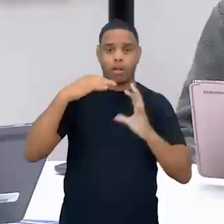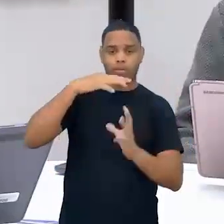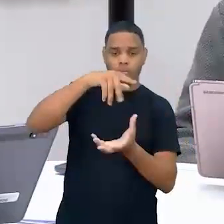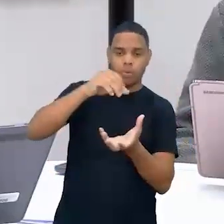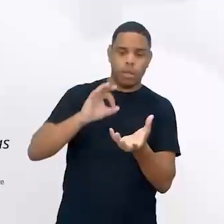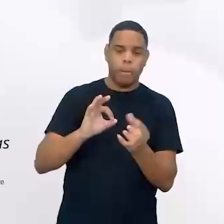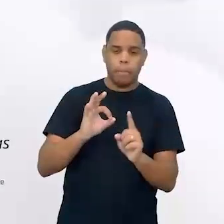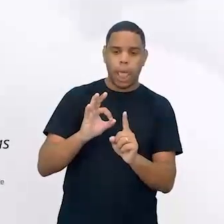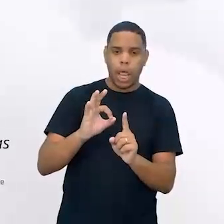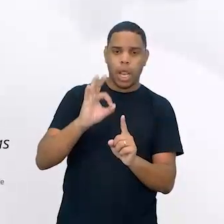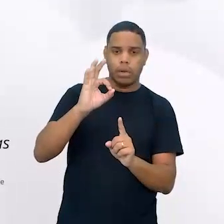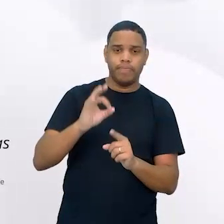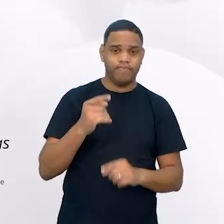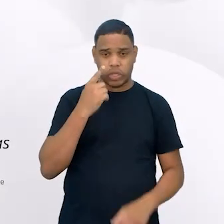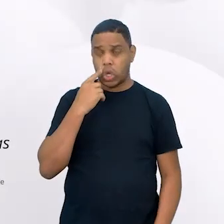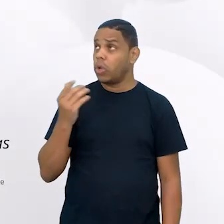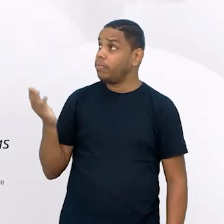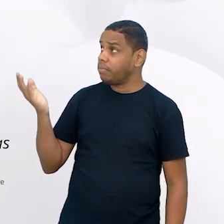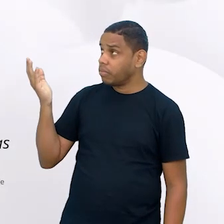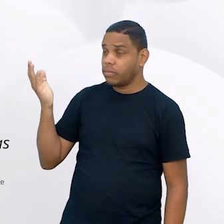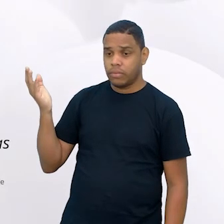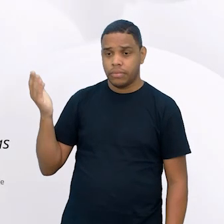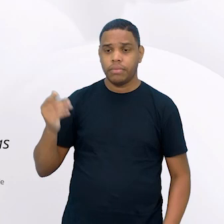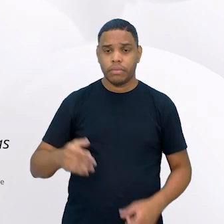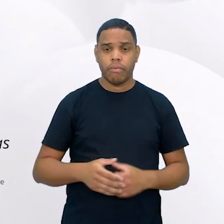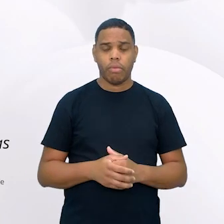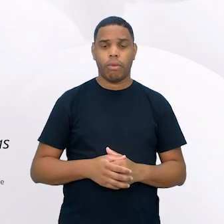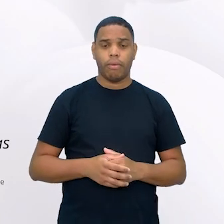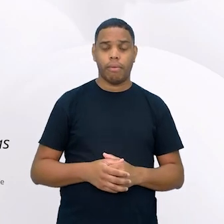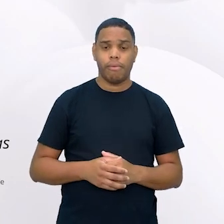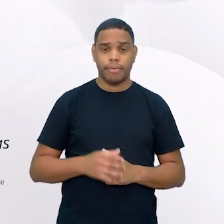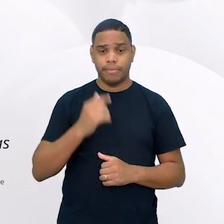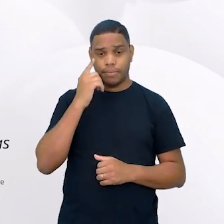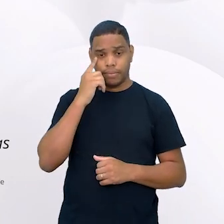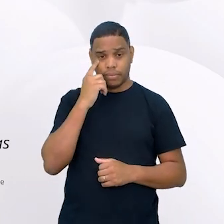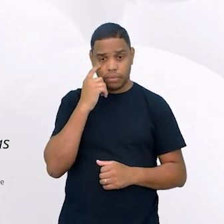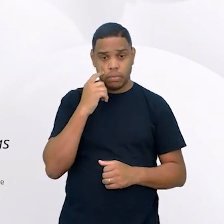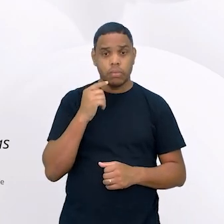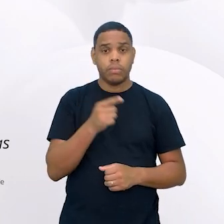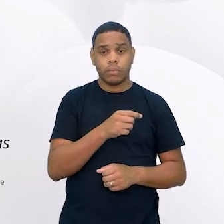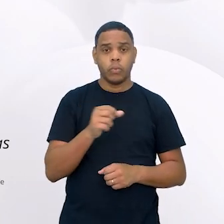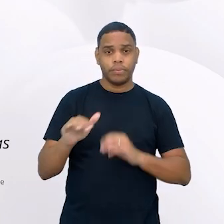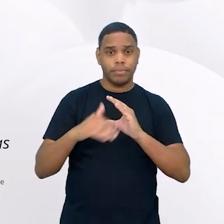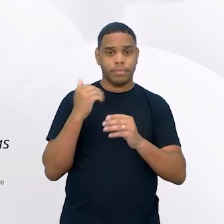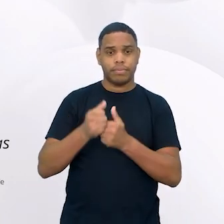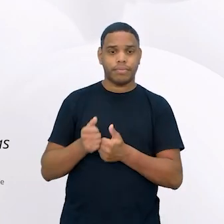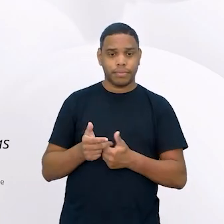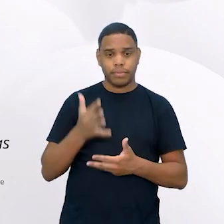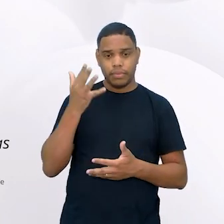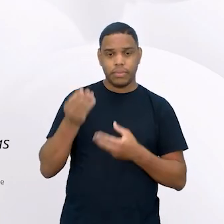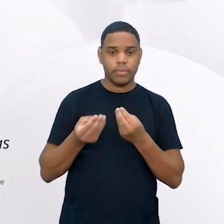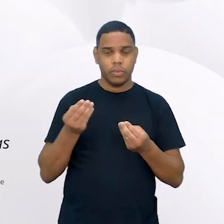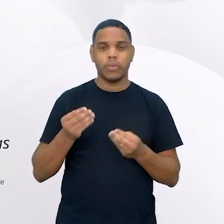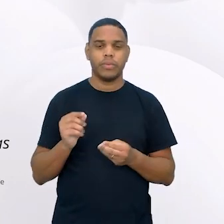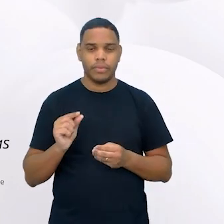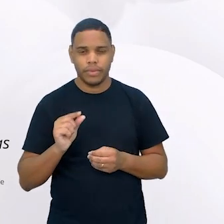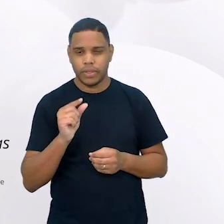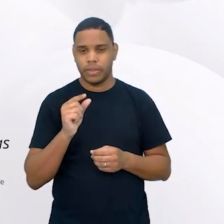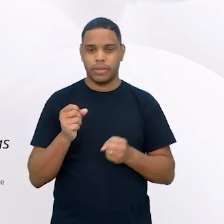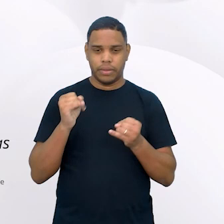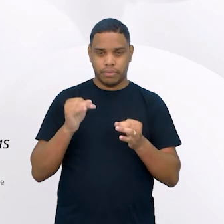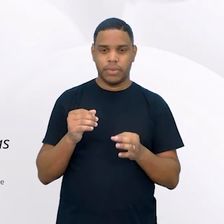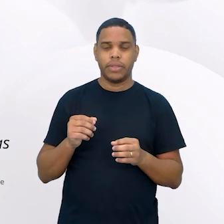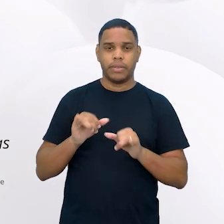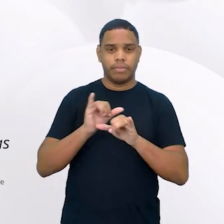na tela o próximo slide. Isso, para os professores já verem. Eles estão comentando bastante aqui no chat. Só vou dar uma paradinha, só para dar